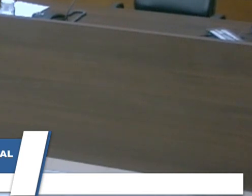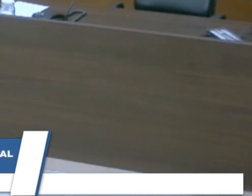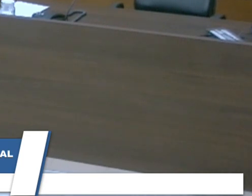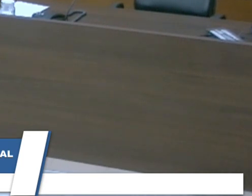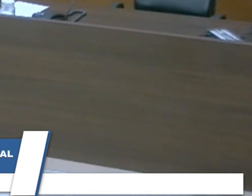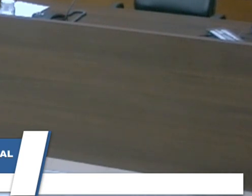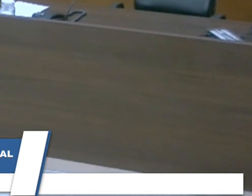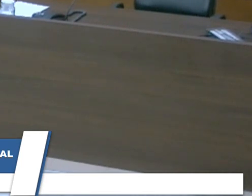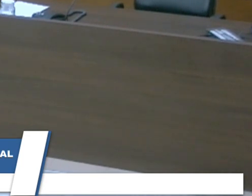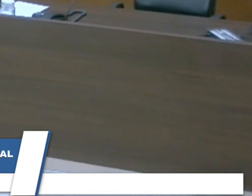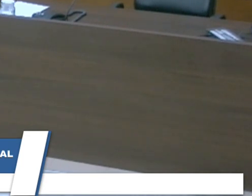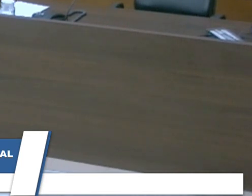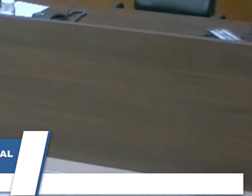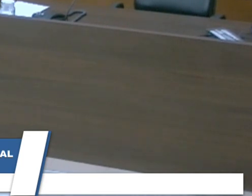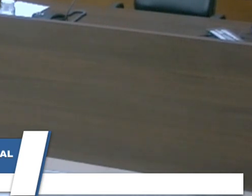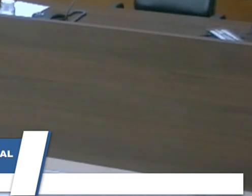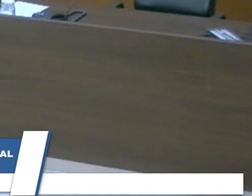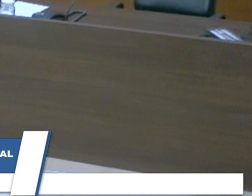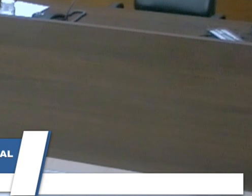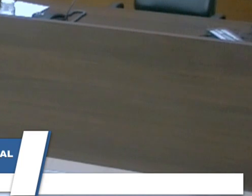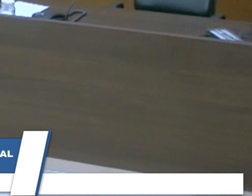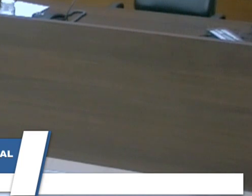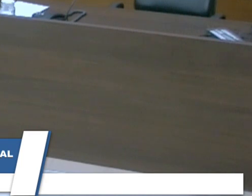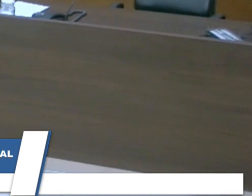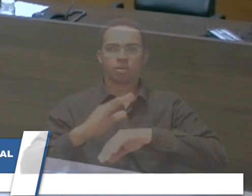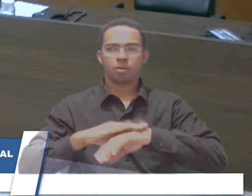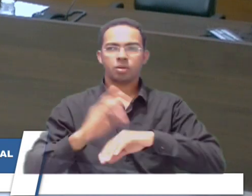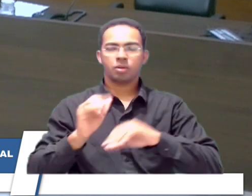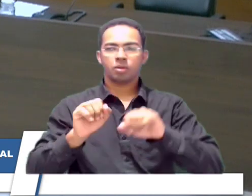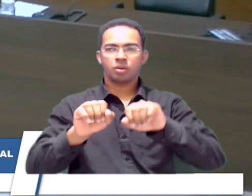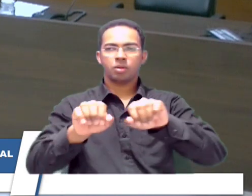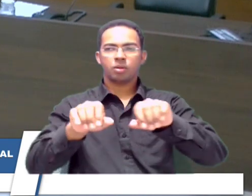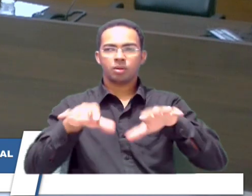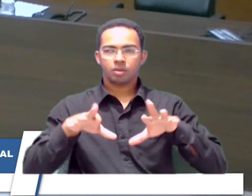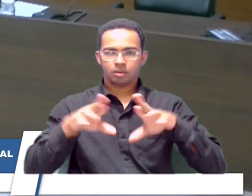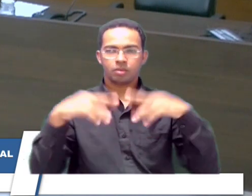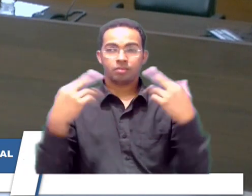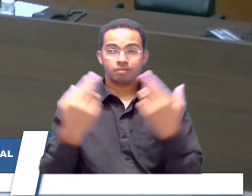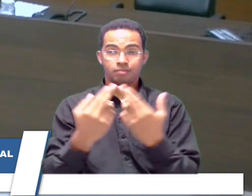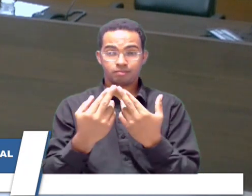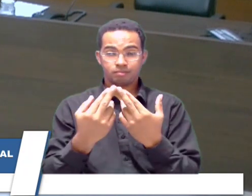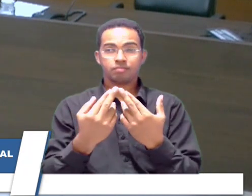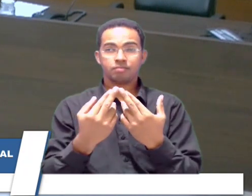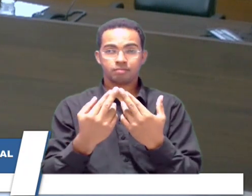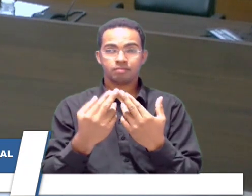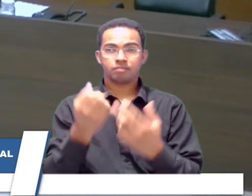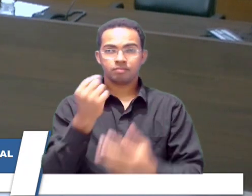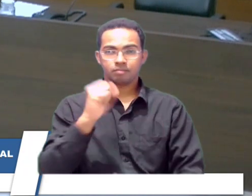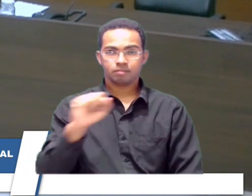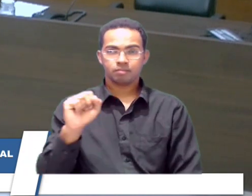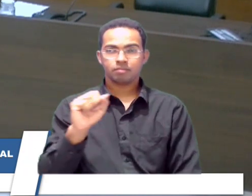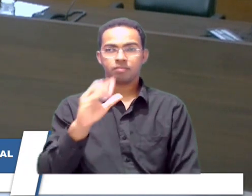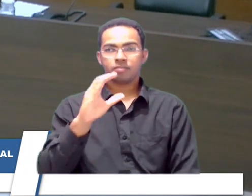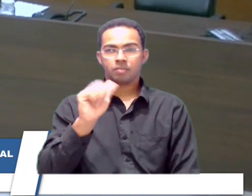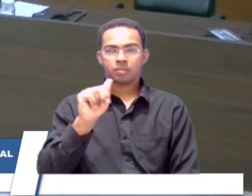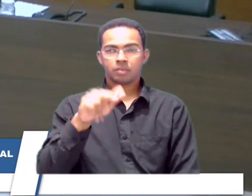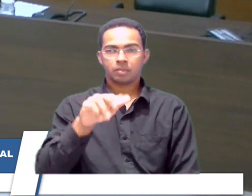Vamos começar a nossa audiência pública em defesa da cannabis medicinal,